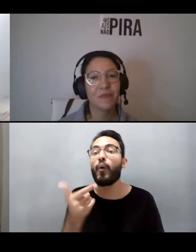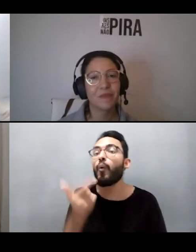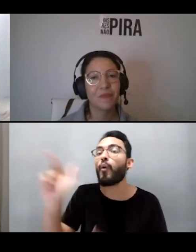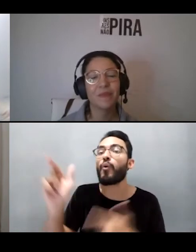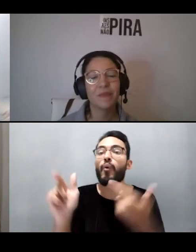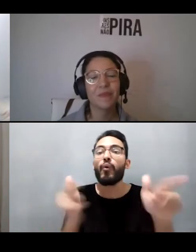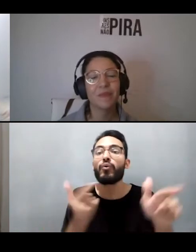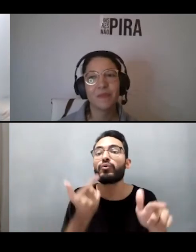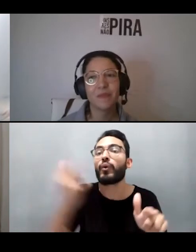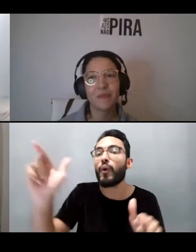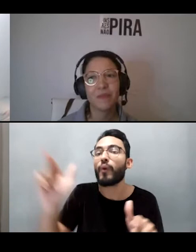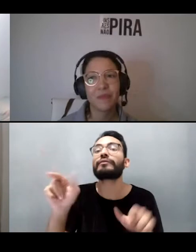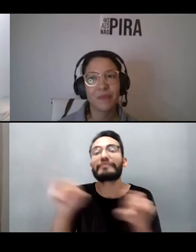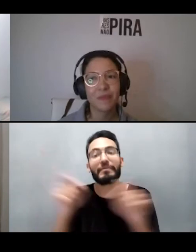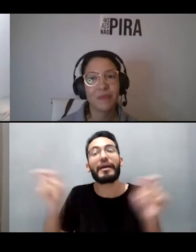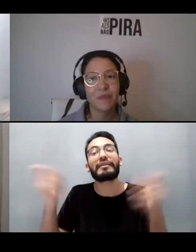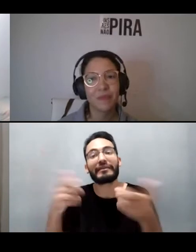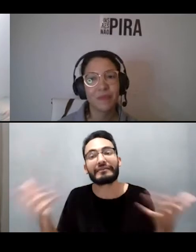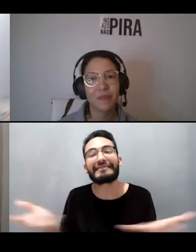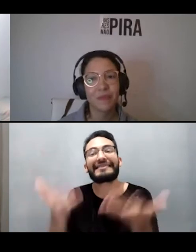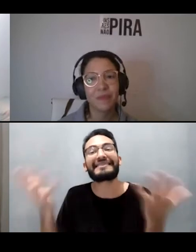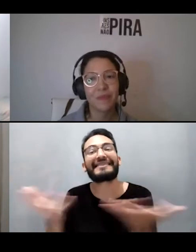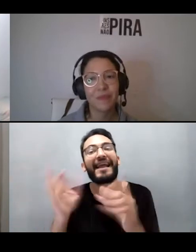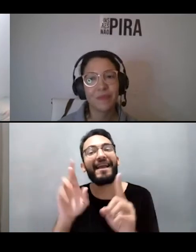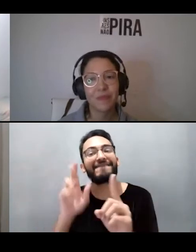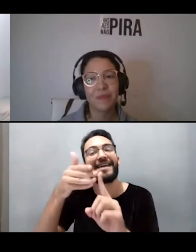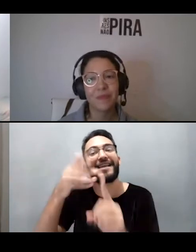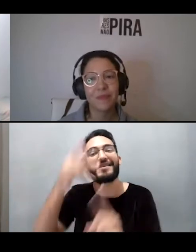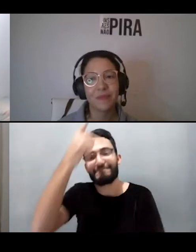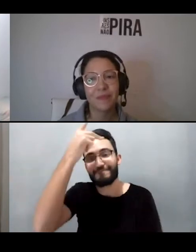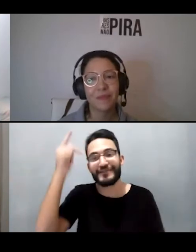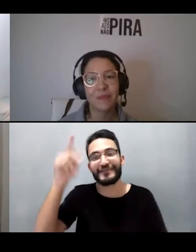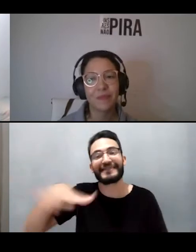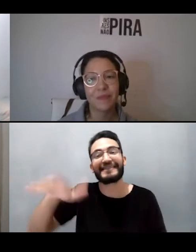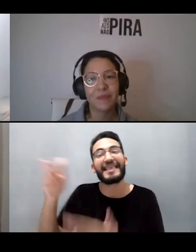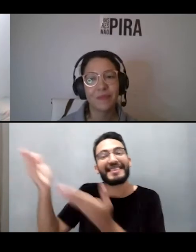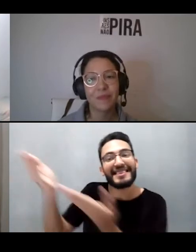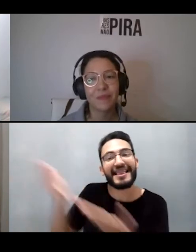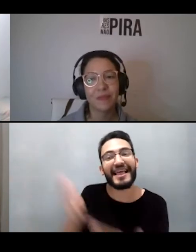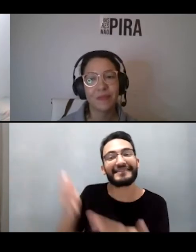e pessoas que são referências, né, em trazer, né,